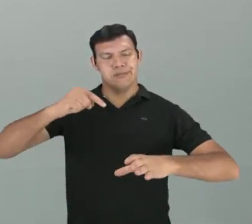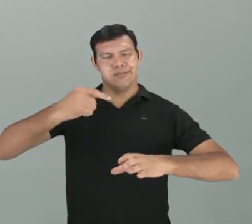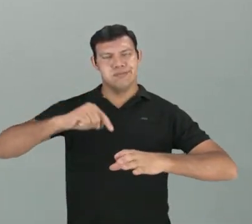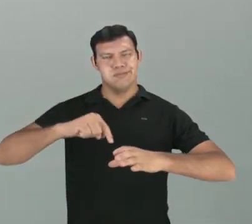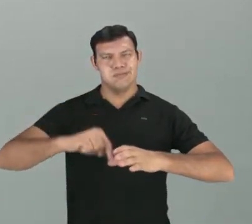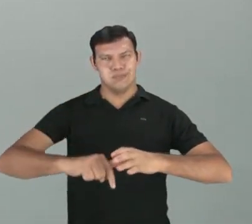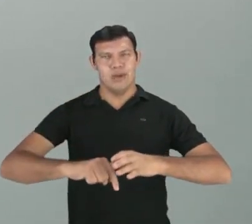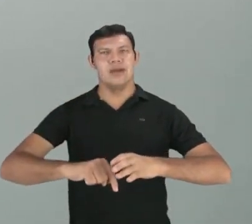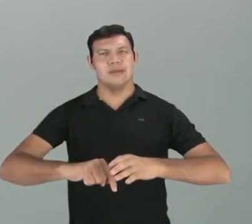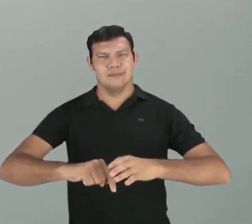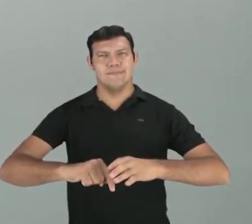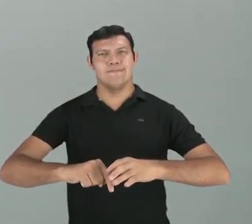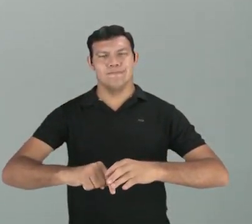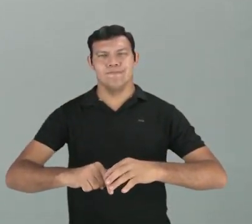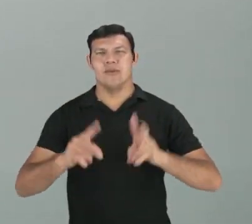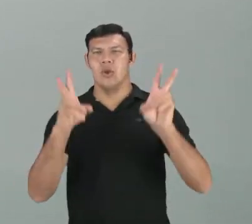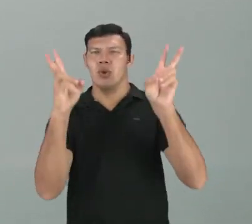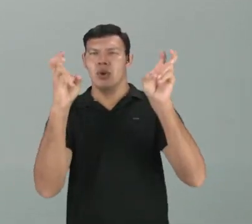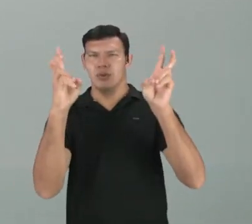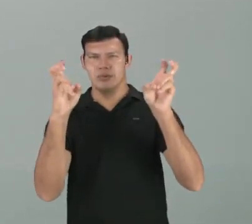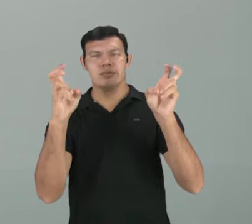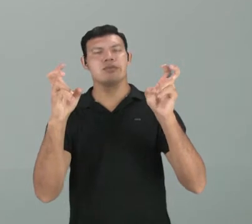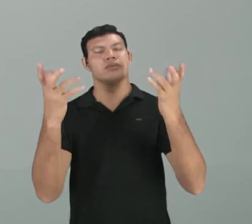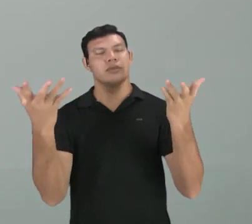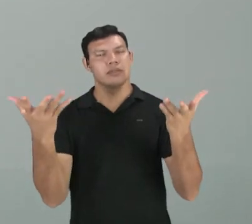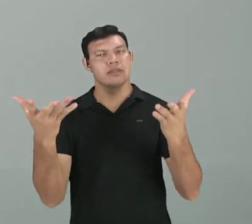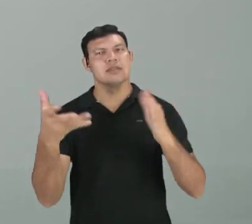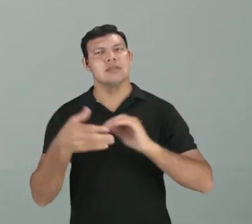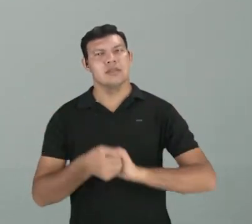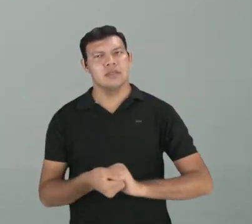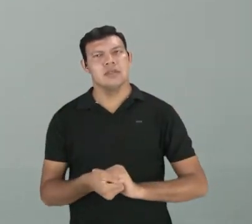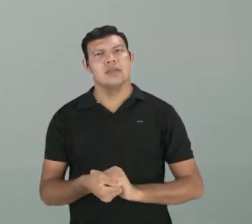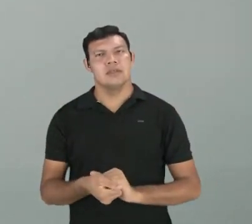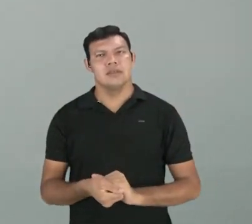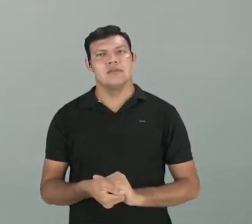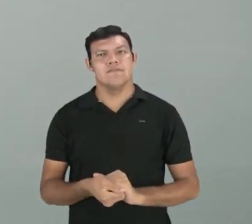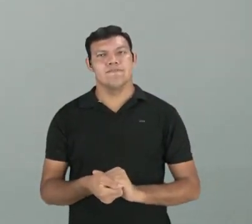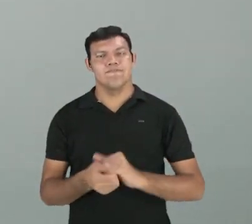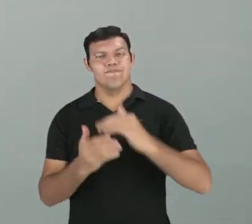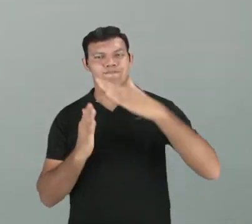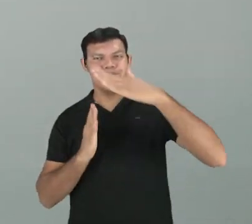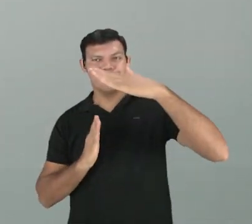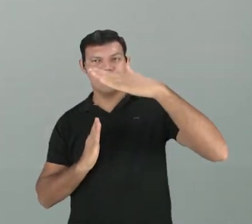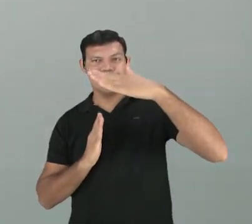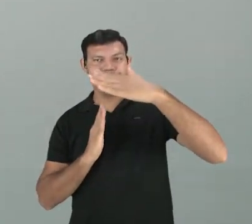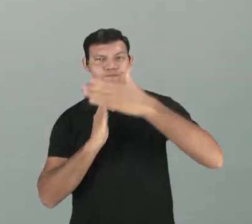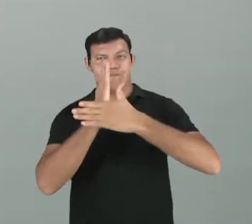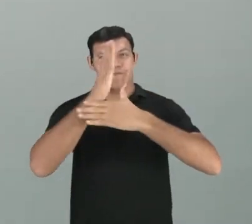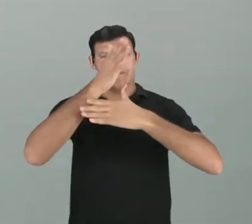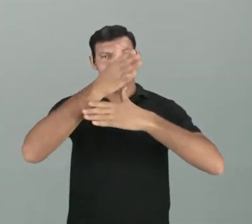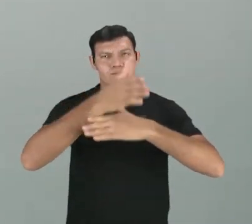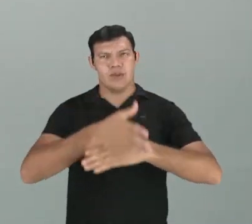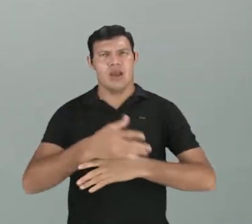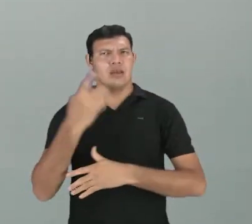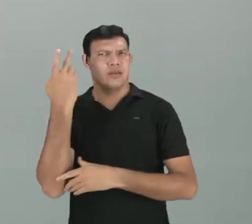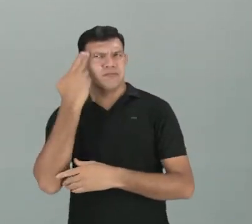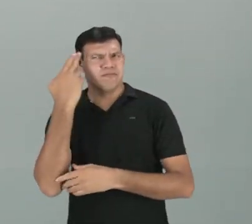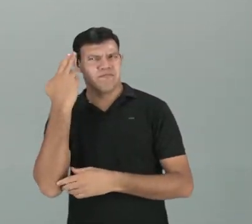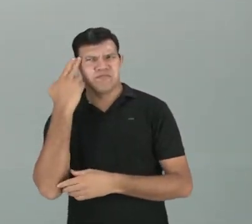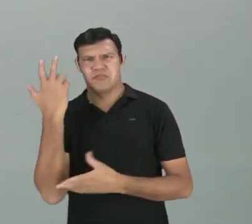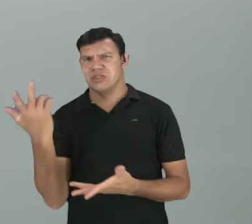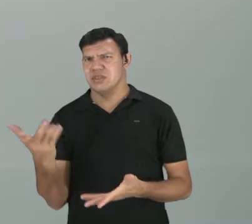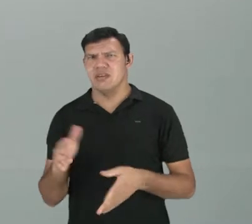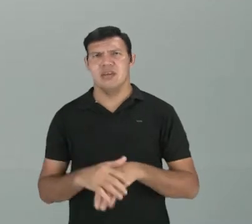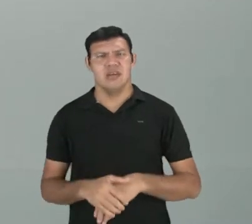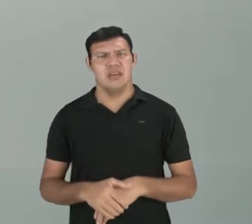profundo, tratar de assuntos assim que vá além do cotidiano, não tinha tanta